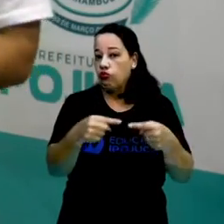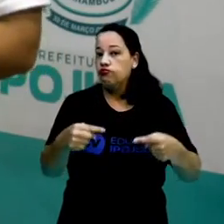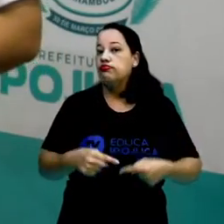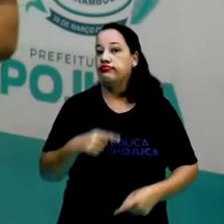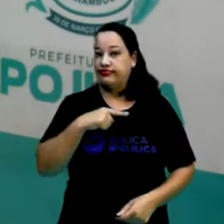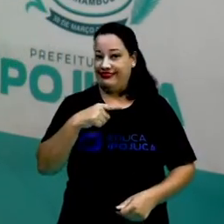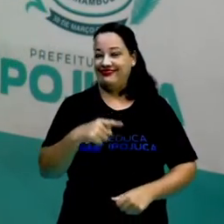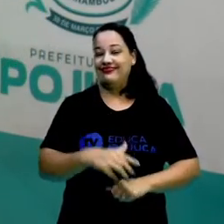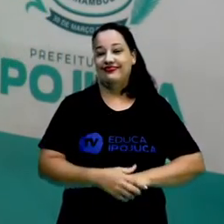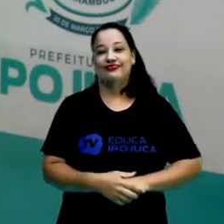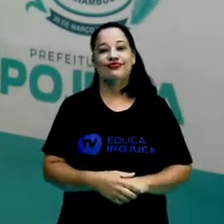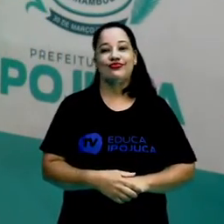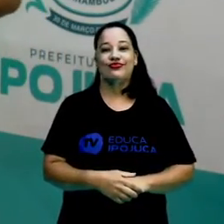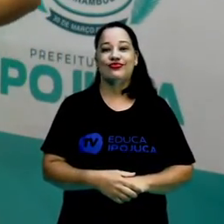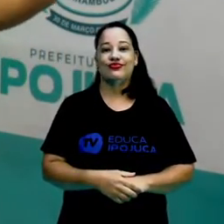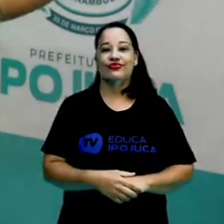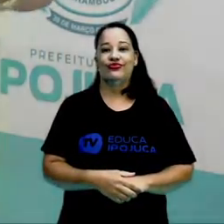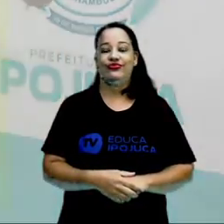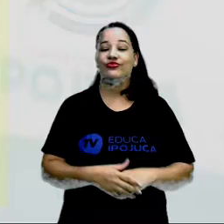outra.